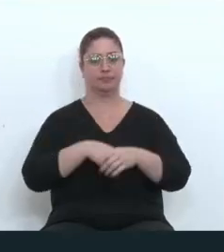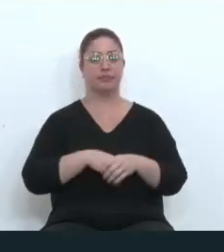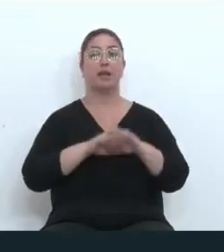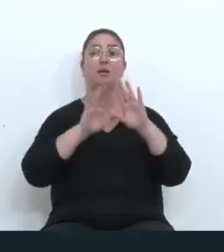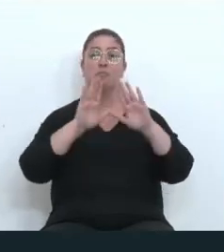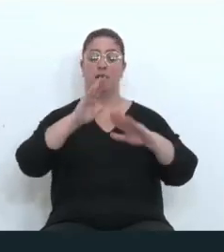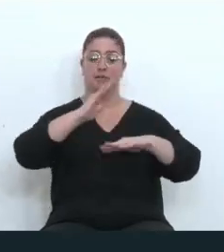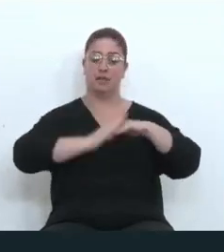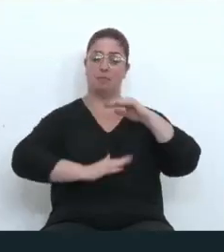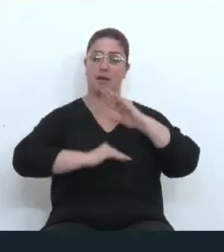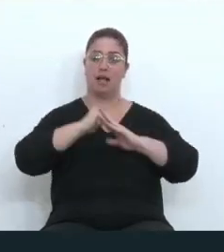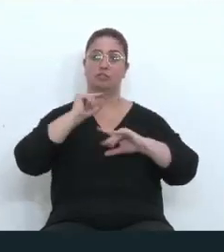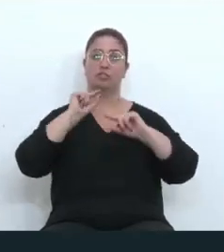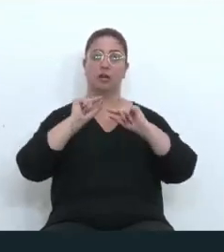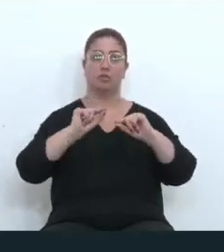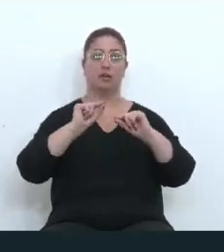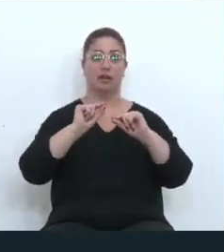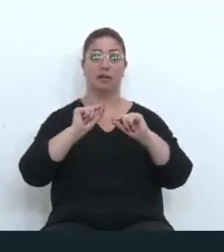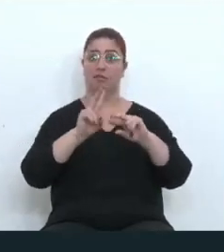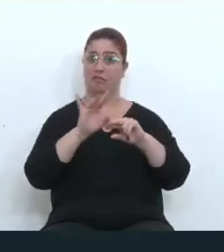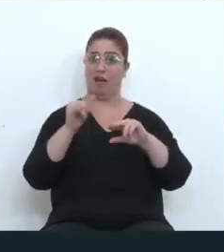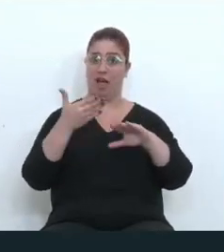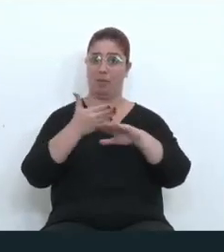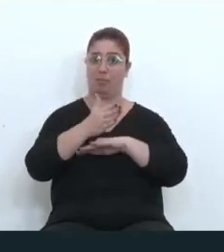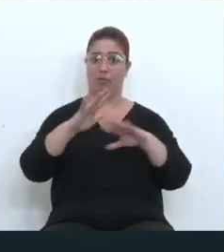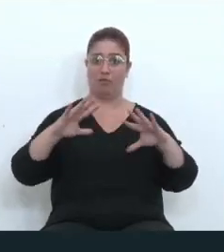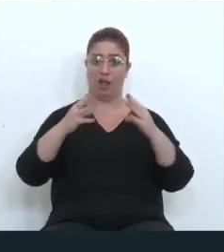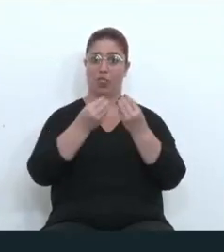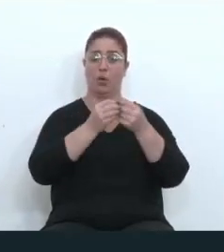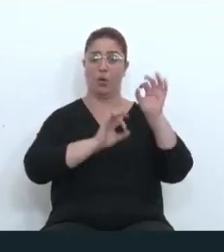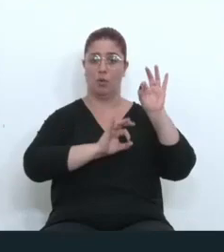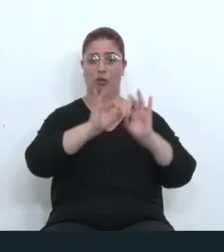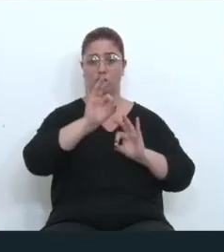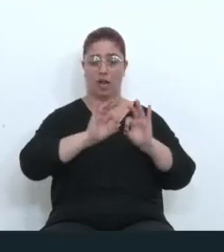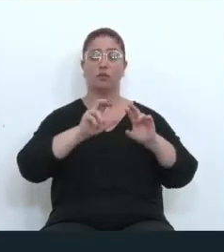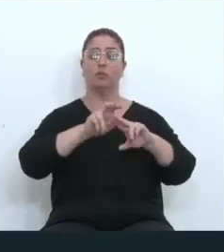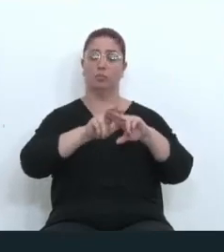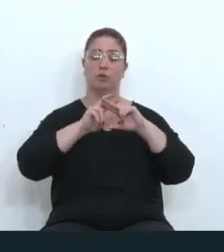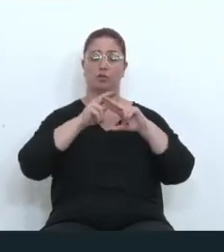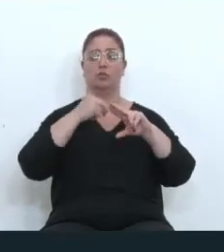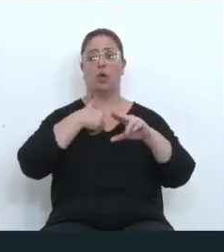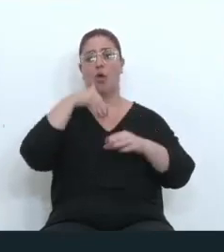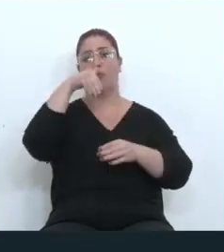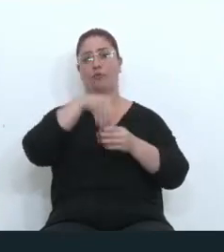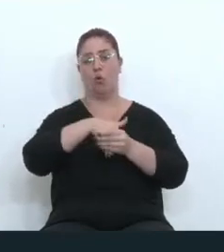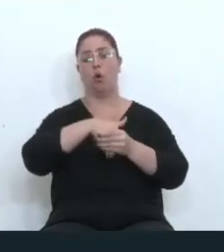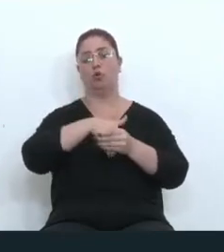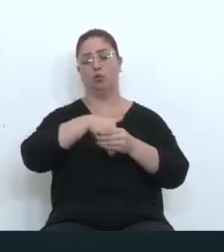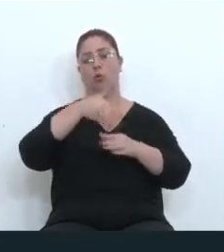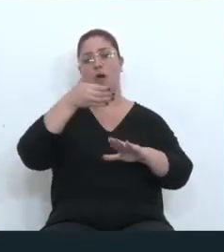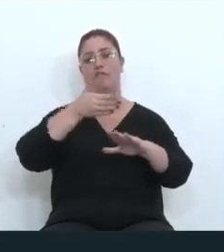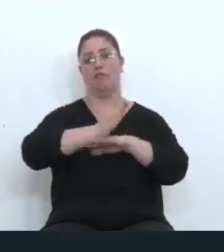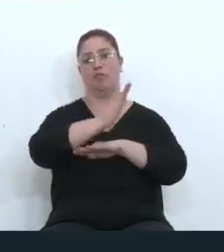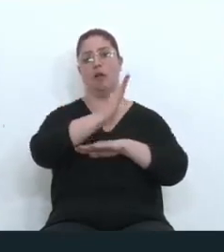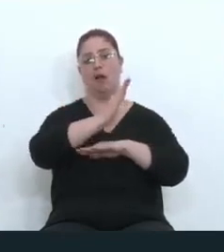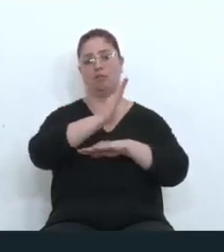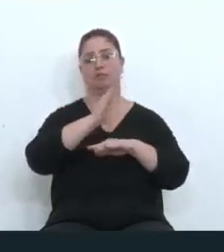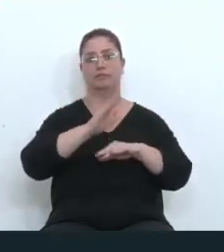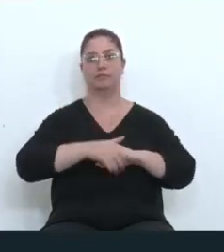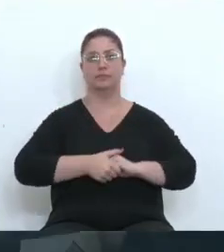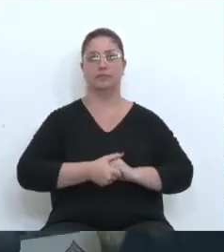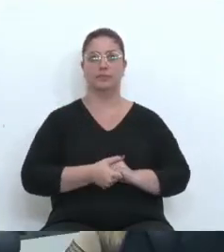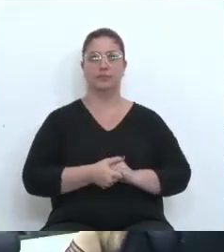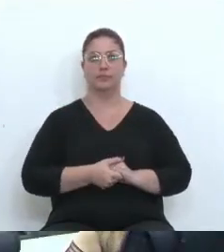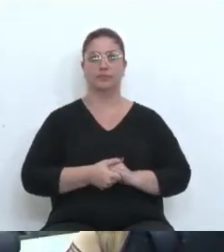prática da gente deliberar todo e qualquer projeto então eu vou votar favorável voltei favorável para deliberação no projeto da prefeitura